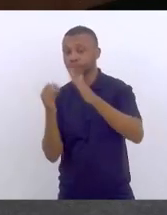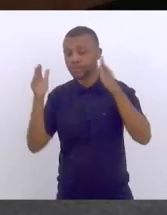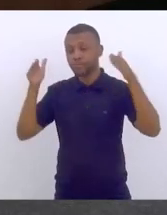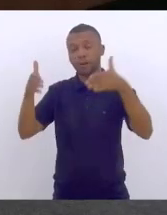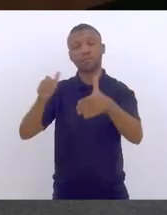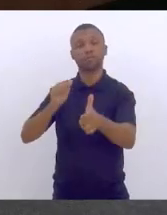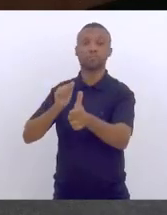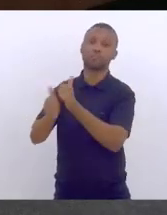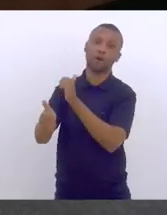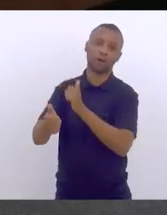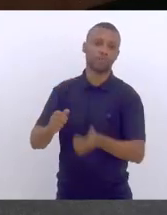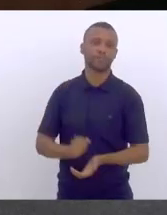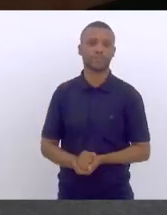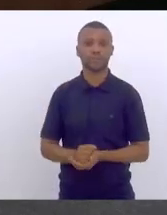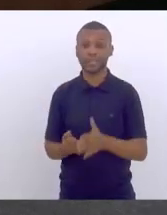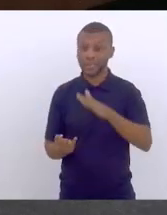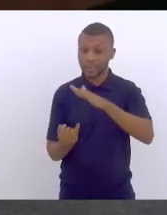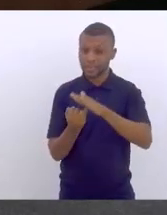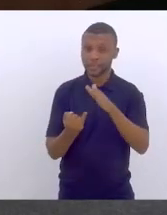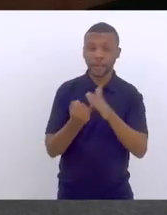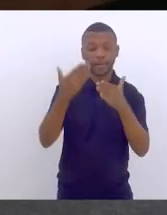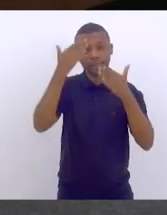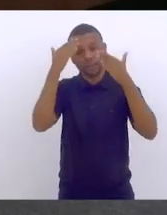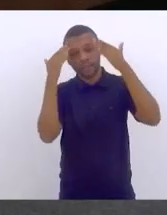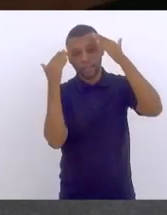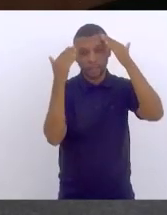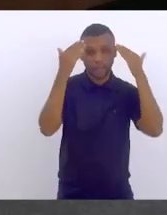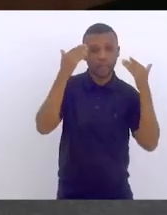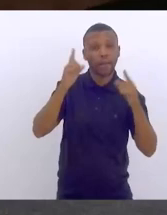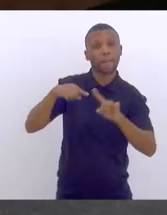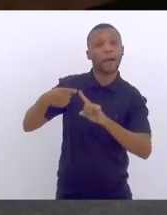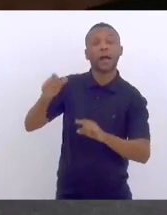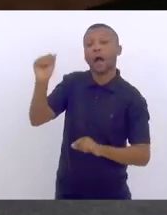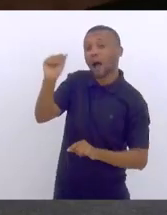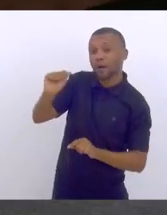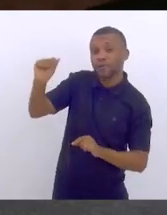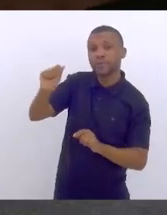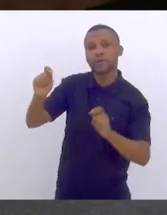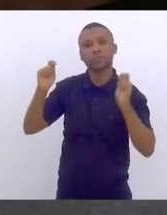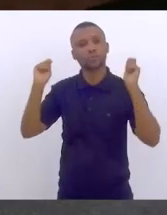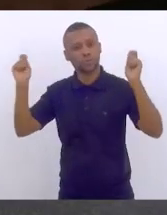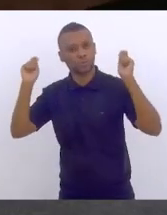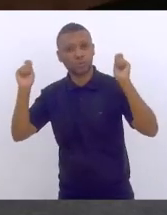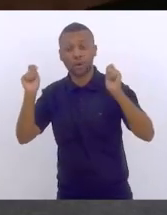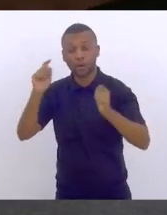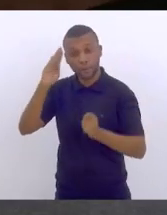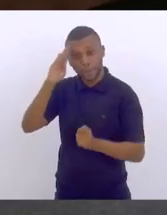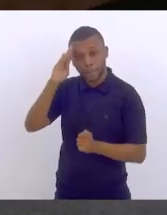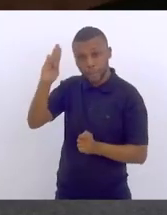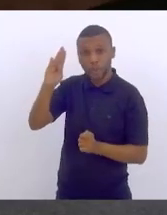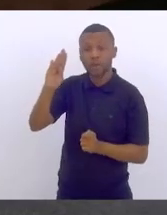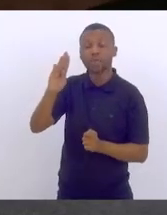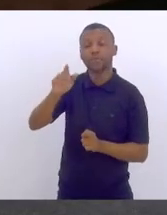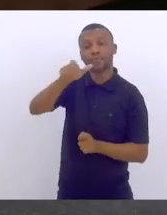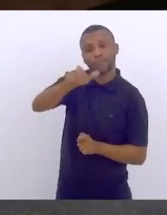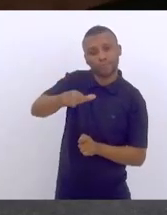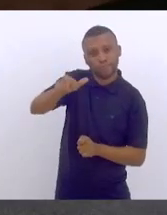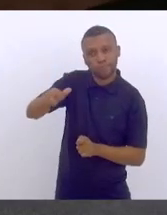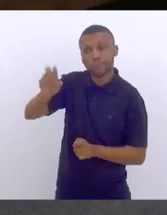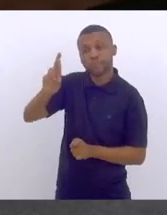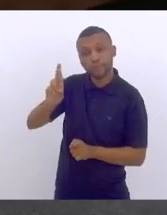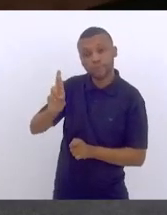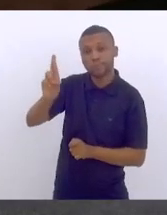esportivas, entidades recreativas e associações de torcedores, inclusive de seus respectivos